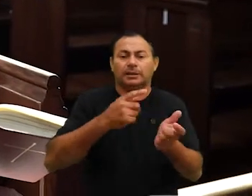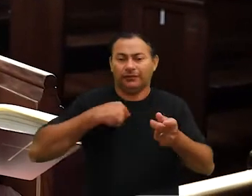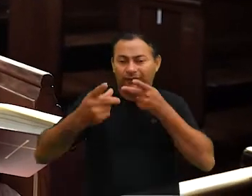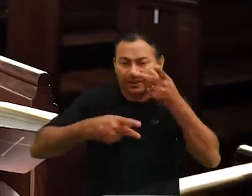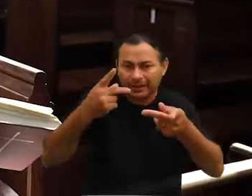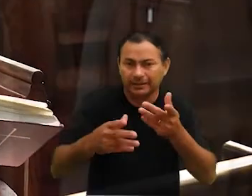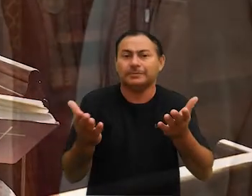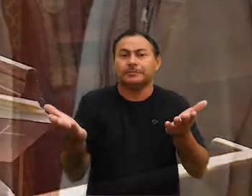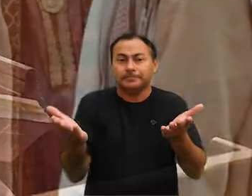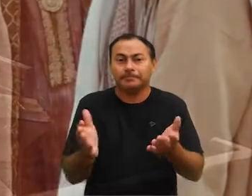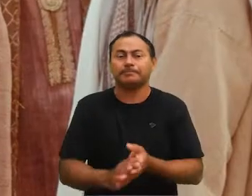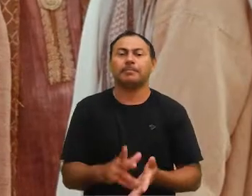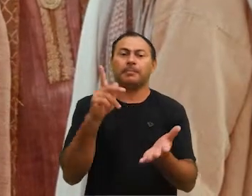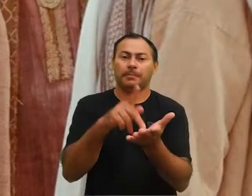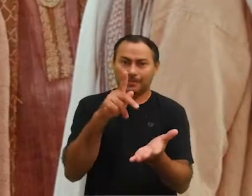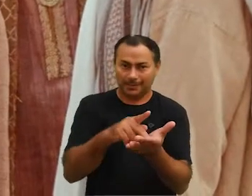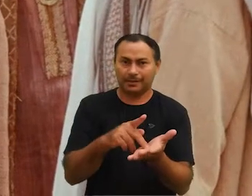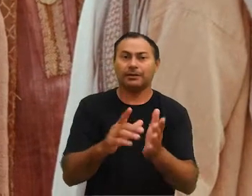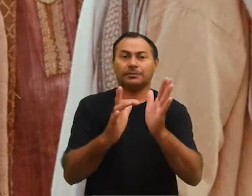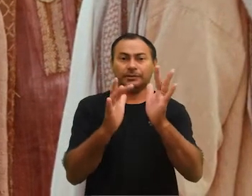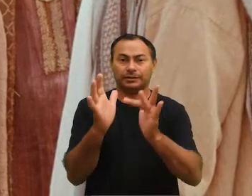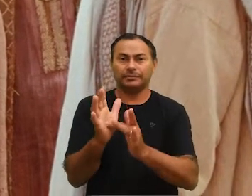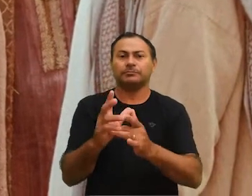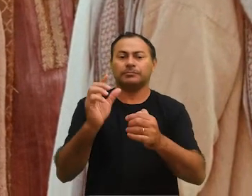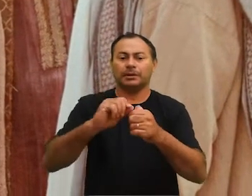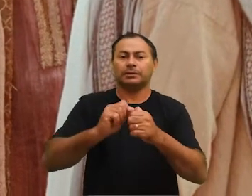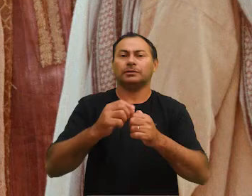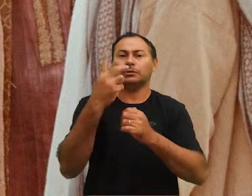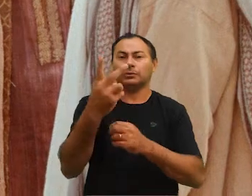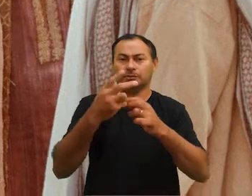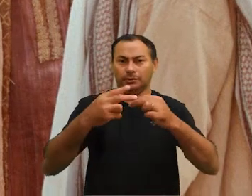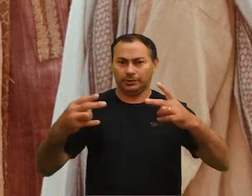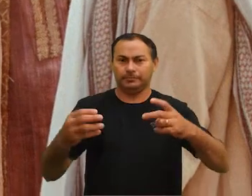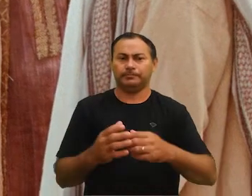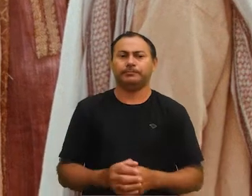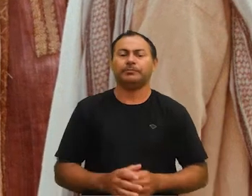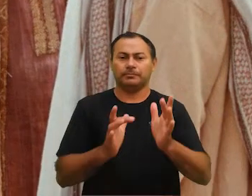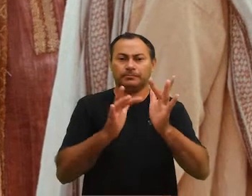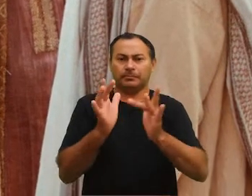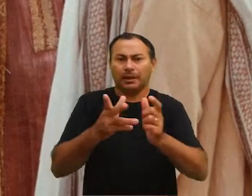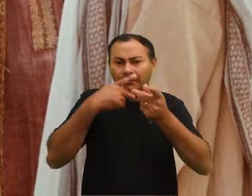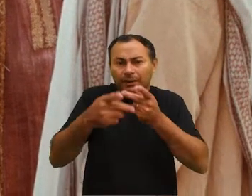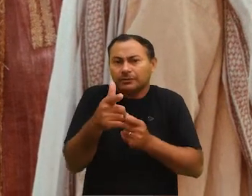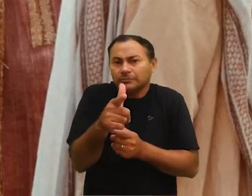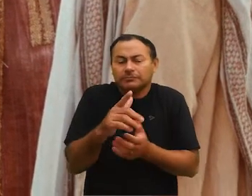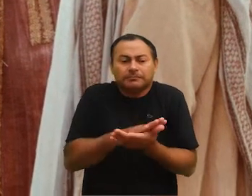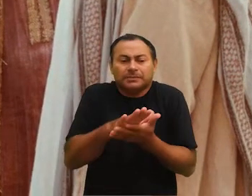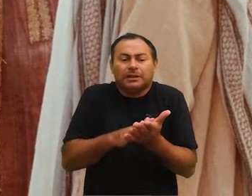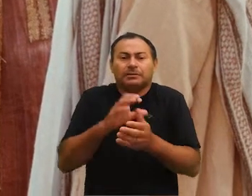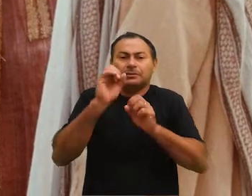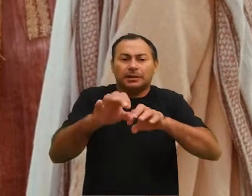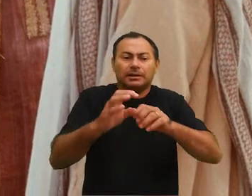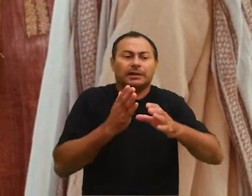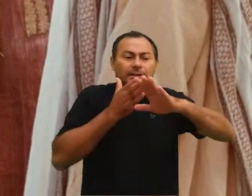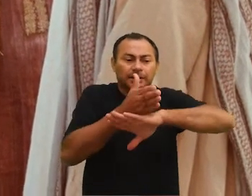que falei. Na verdade, Jesus estava fazendo duas afirmações. Ele estava dizendo que não havia nada em